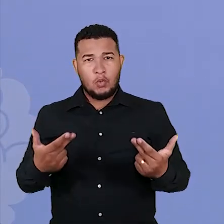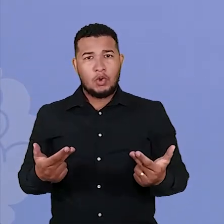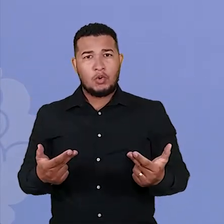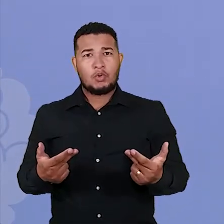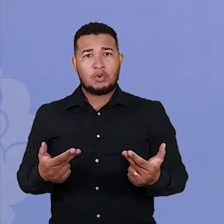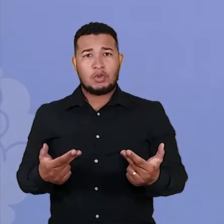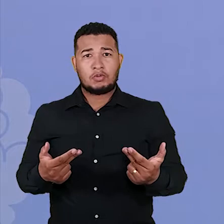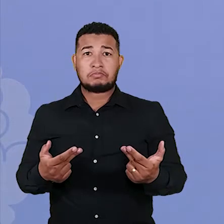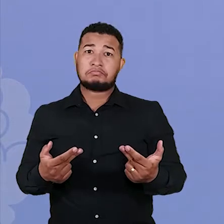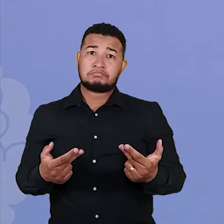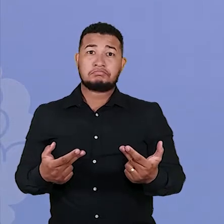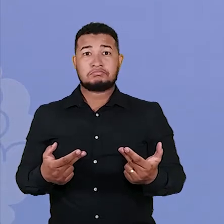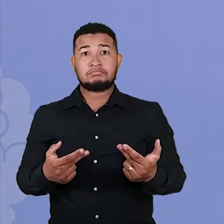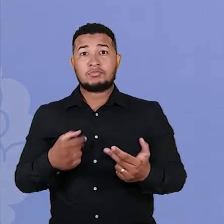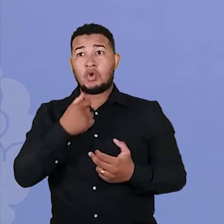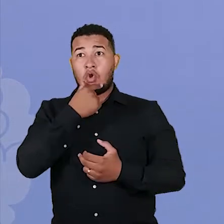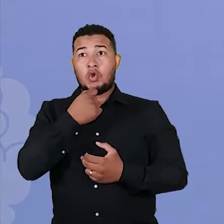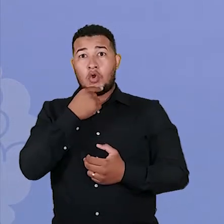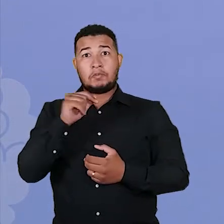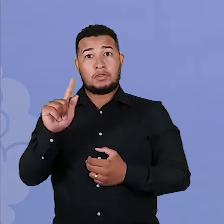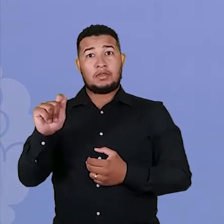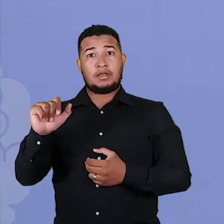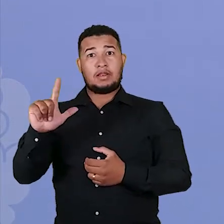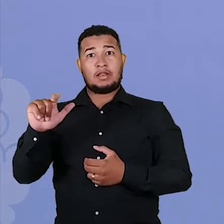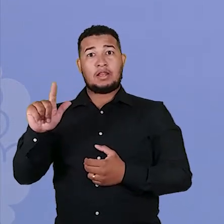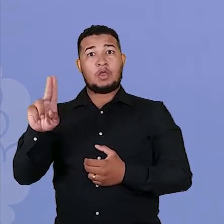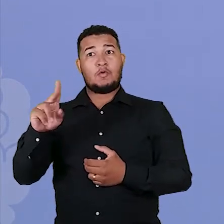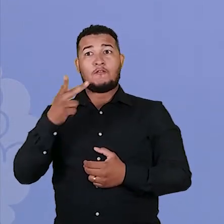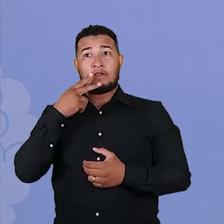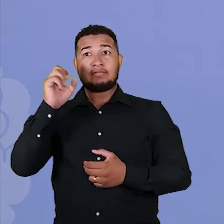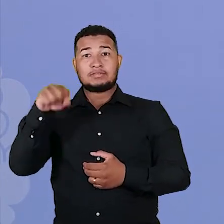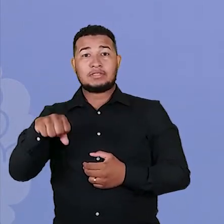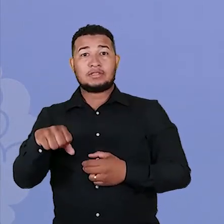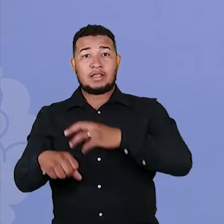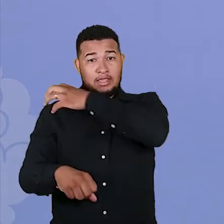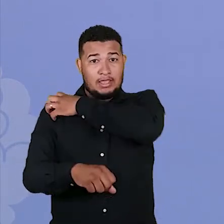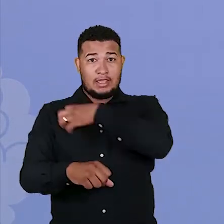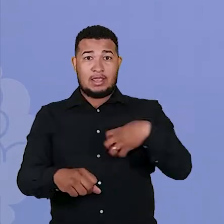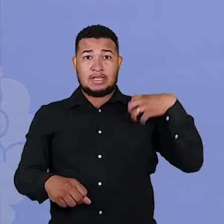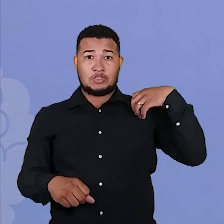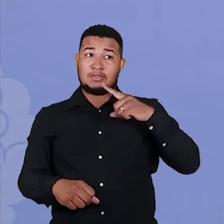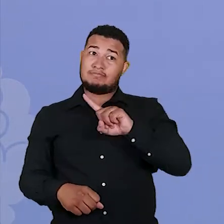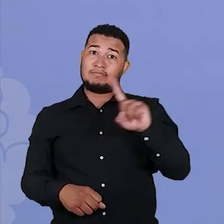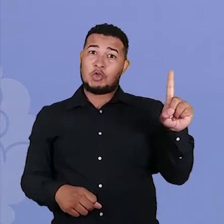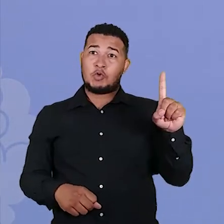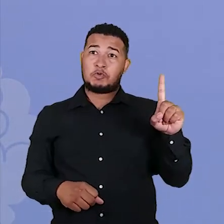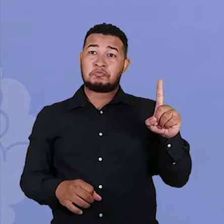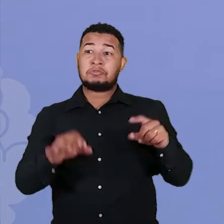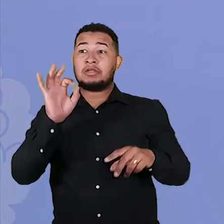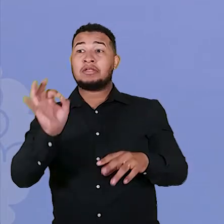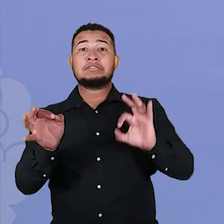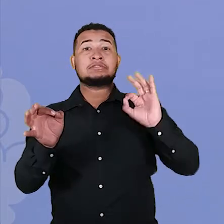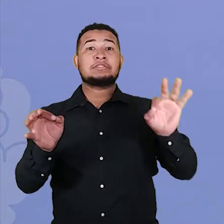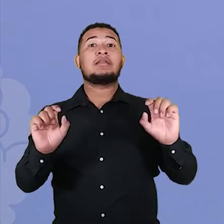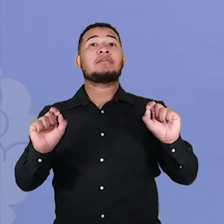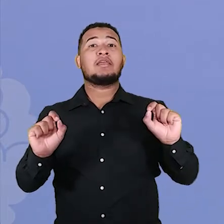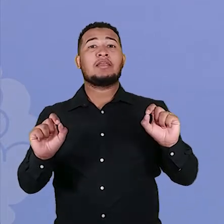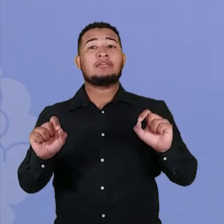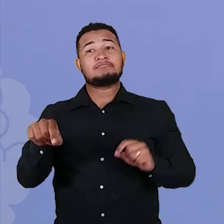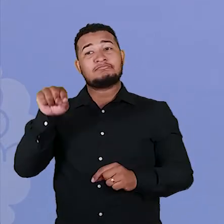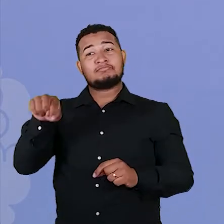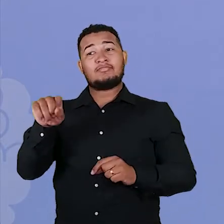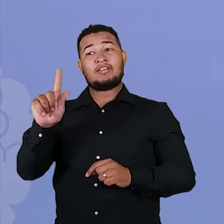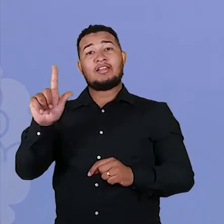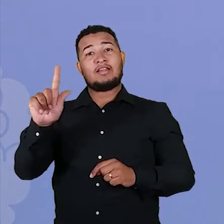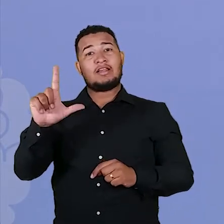chão? Galileu afirmava que sim, Aristóteles que não. Então, quem estava certo?